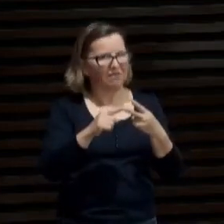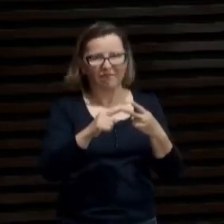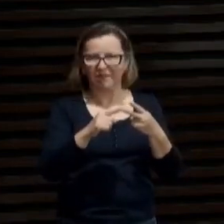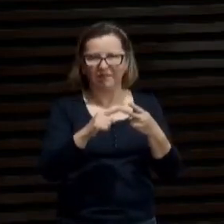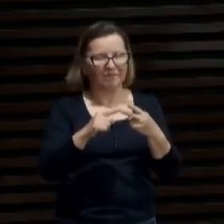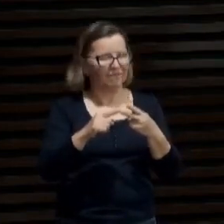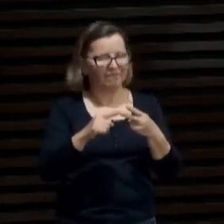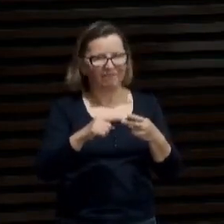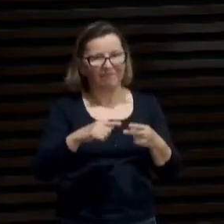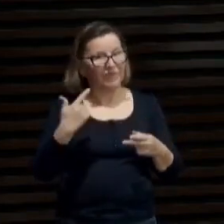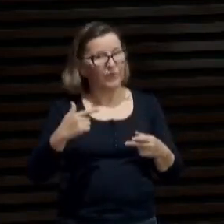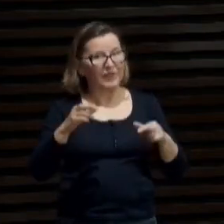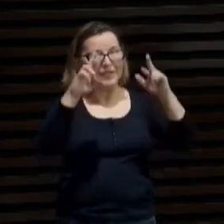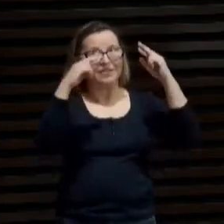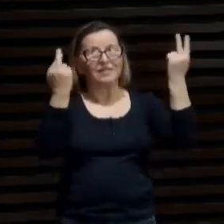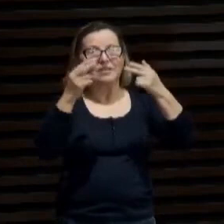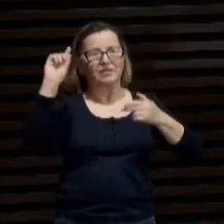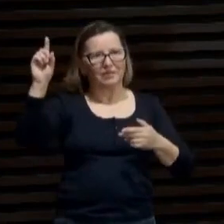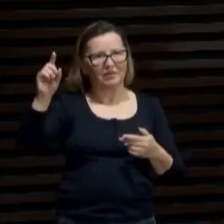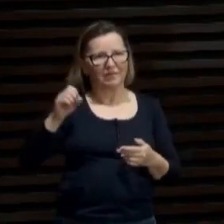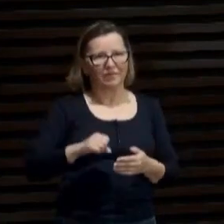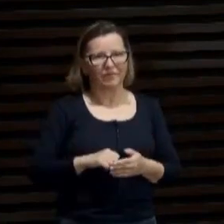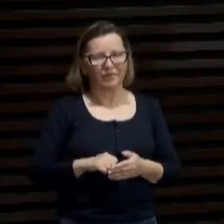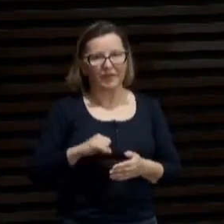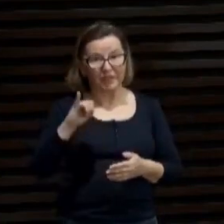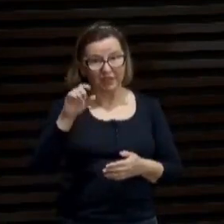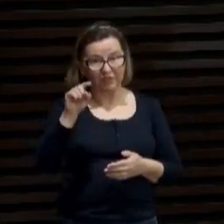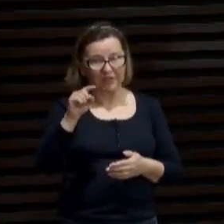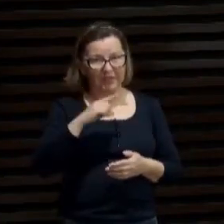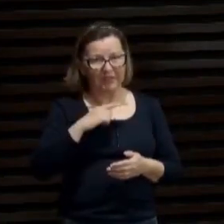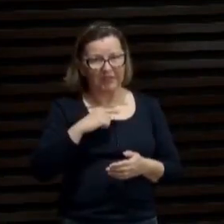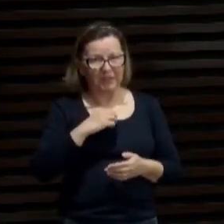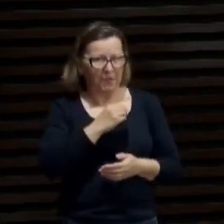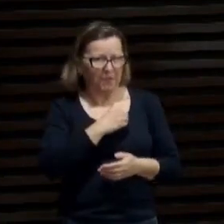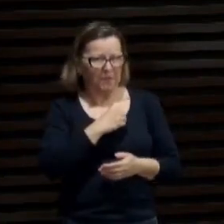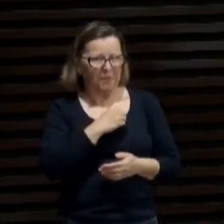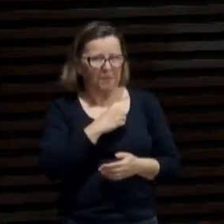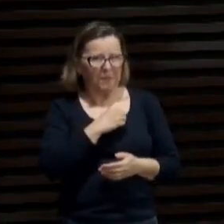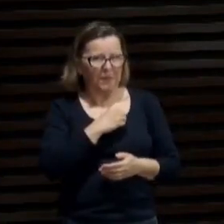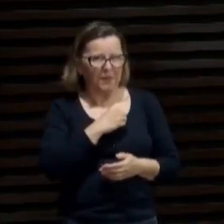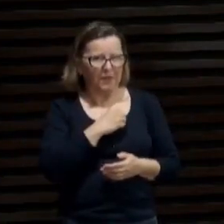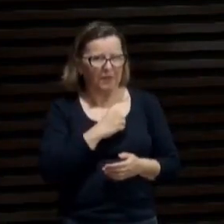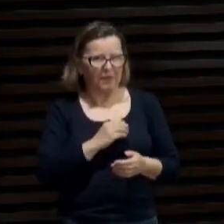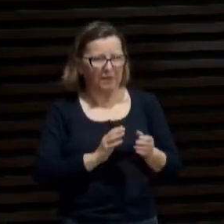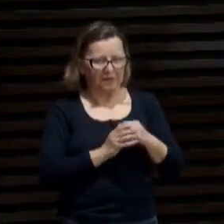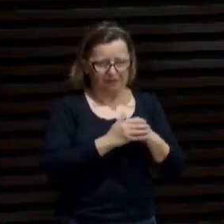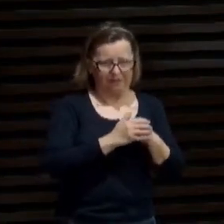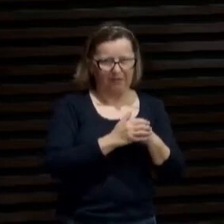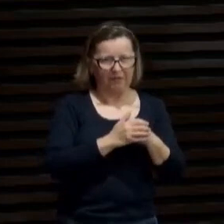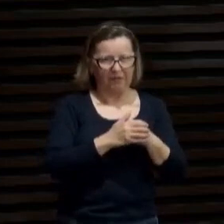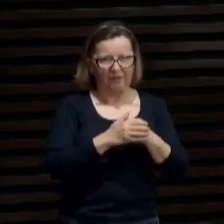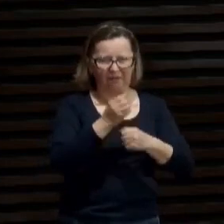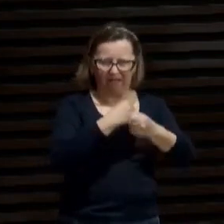Deus. Portanto, se você tem aquele pecado que você está recalcitrando há anos, e nós somos